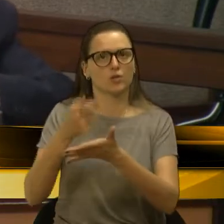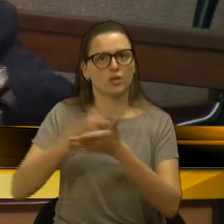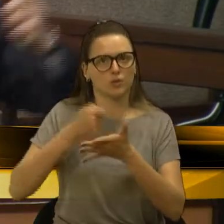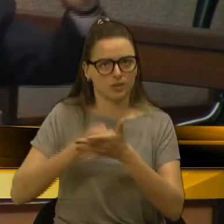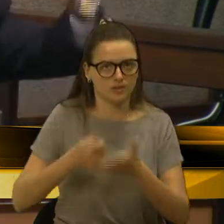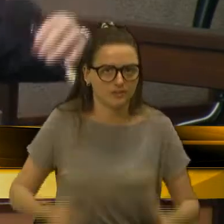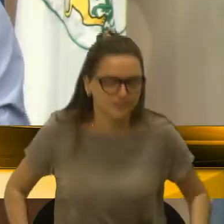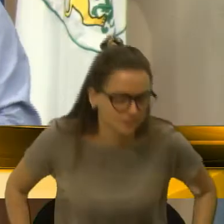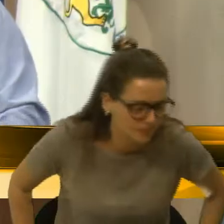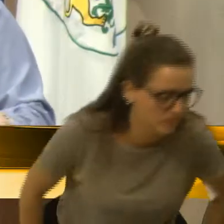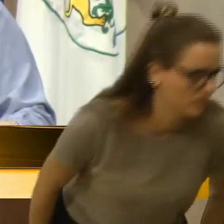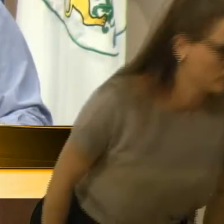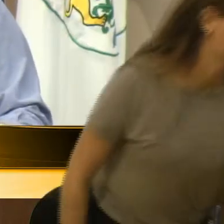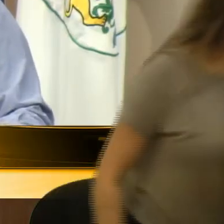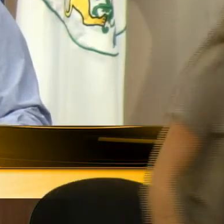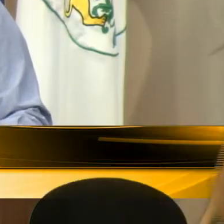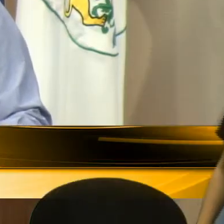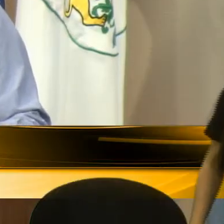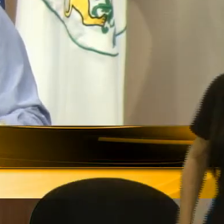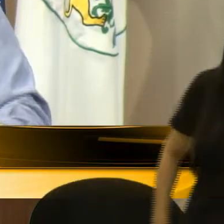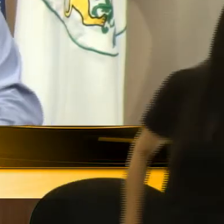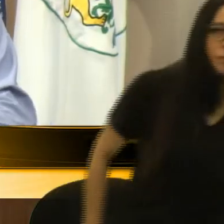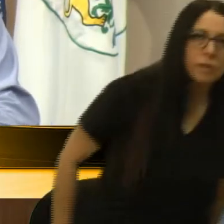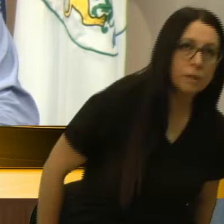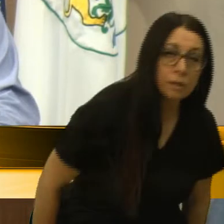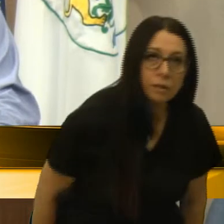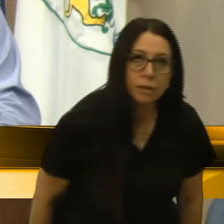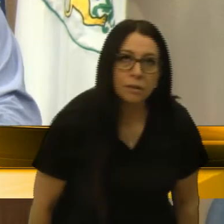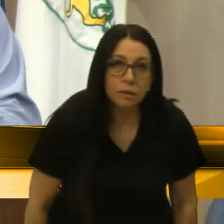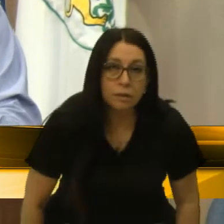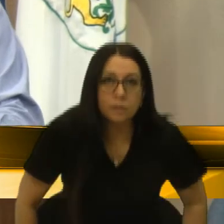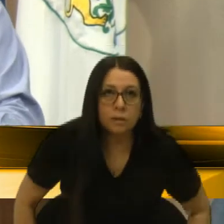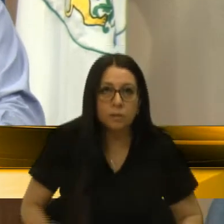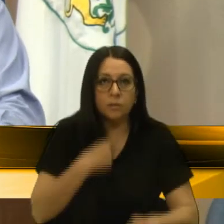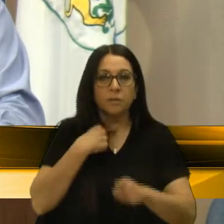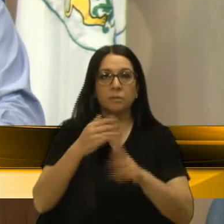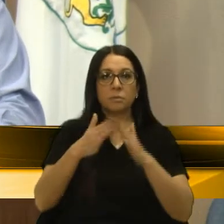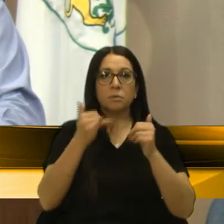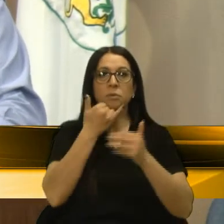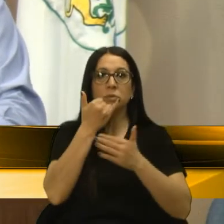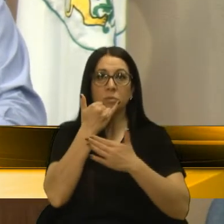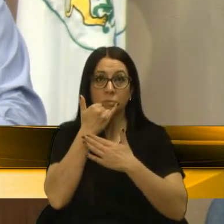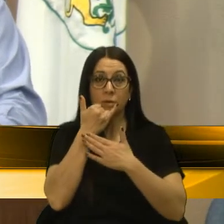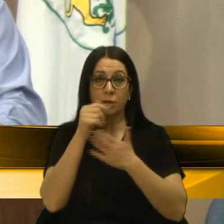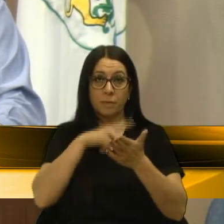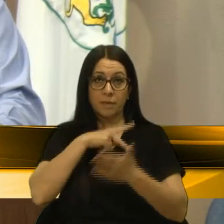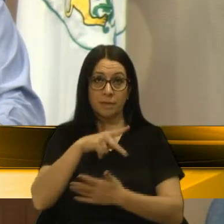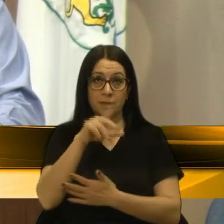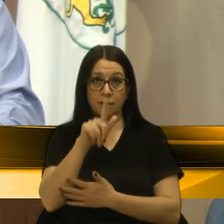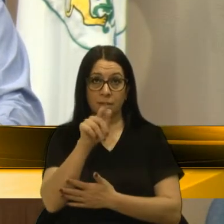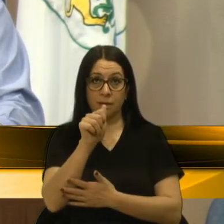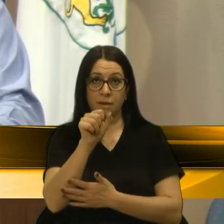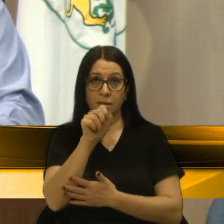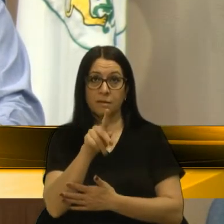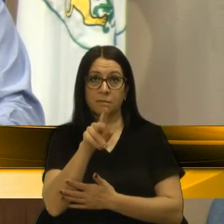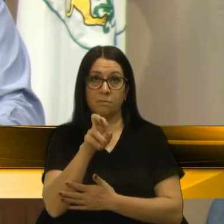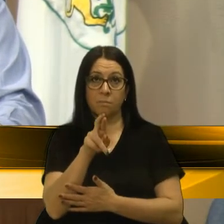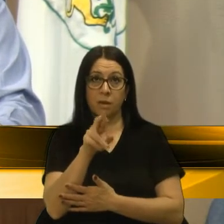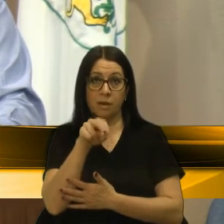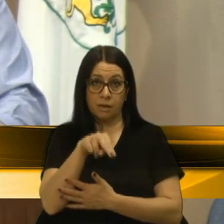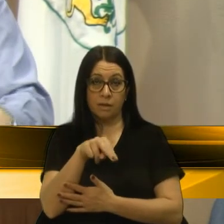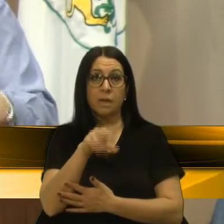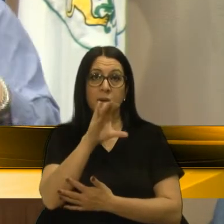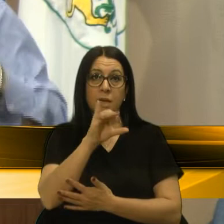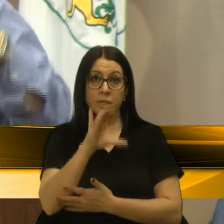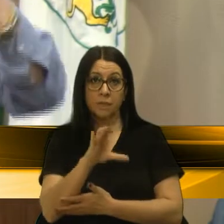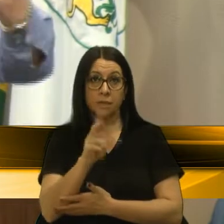obrigado. Aliás, eu gostaria de me desculpar porque o presidente Gasperim da SIC havia colocado a possibilidade, vereador Toigo,